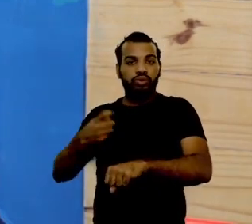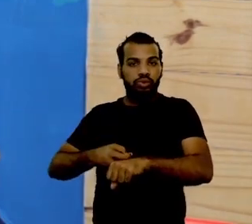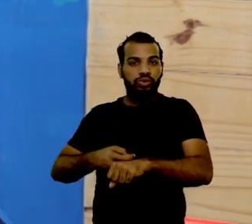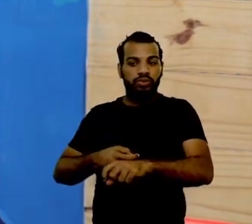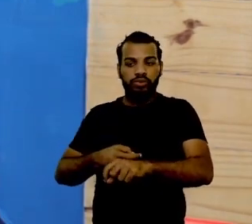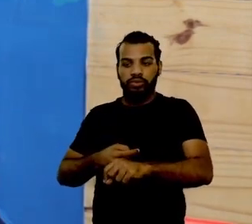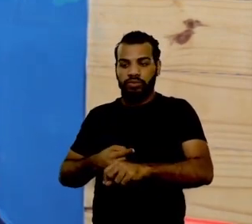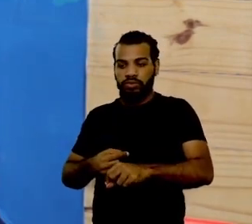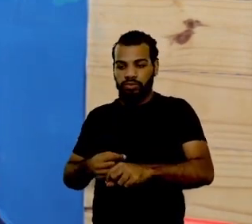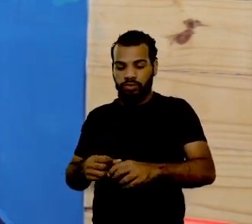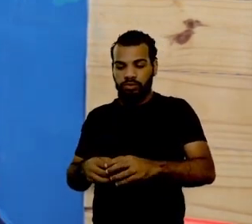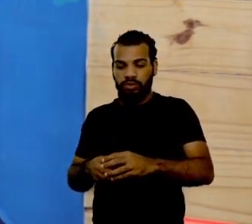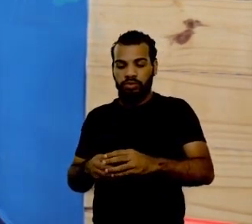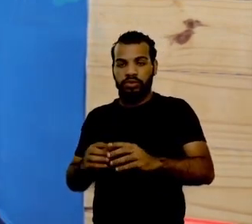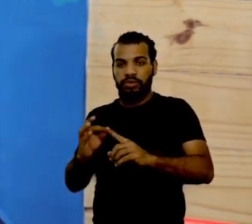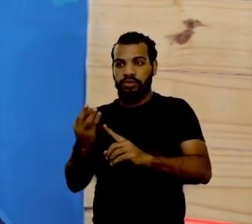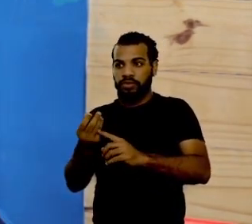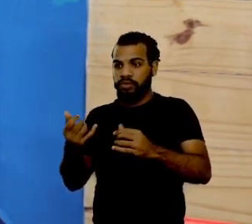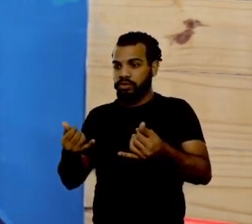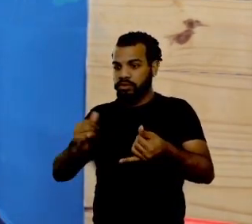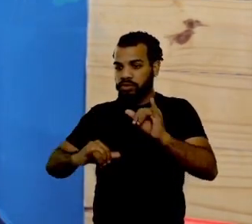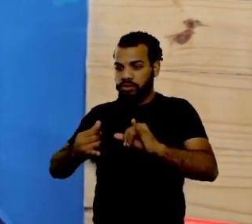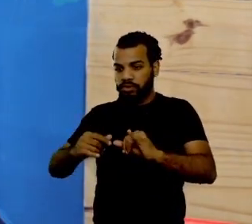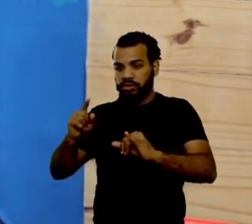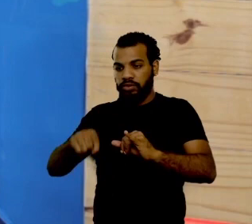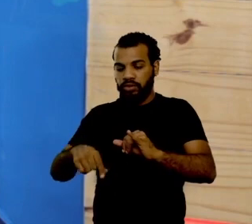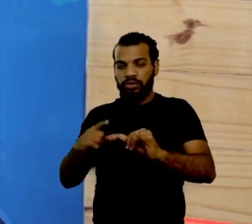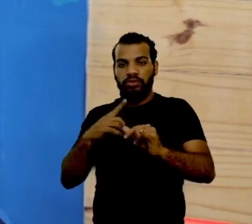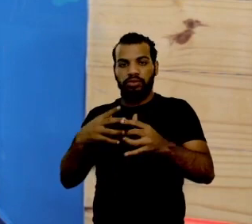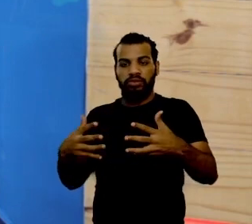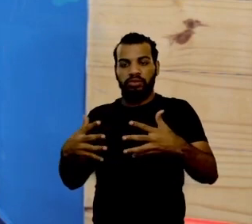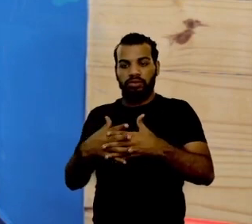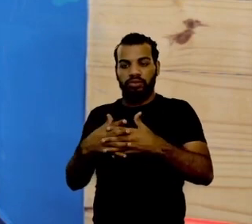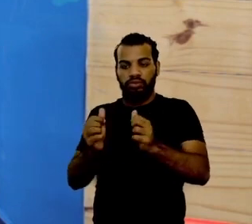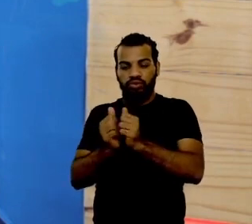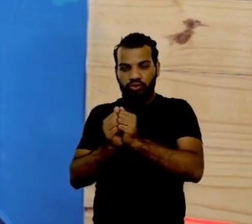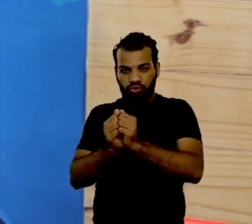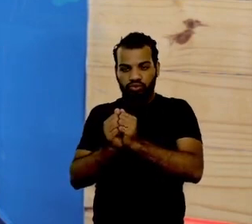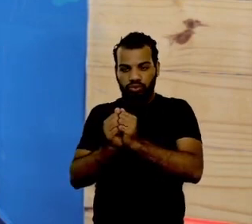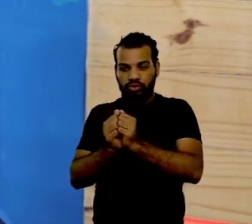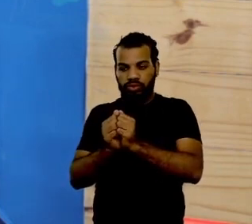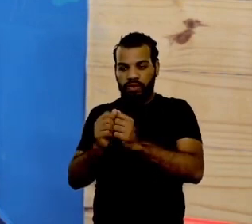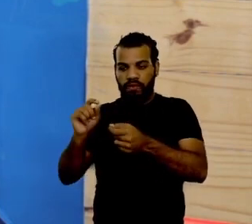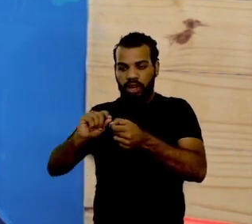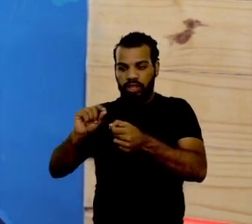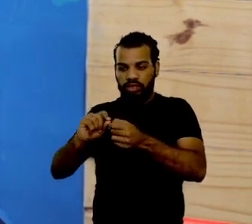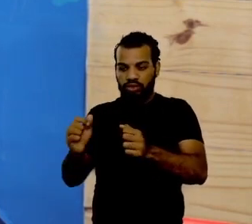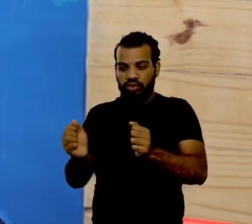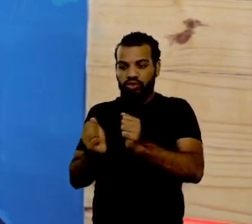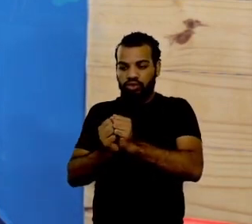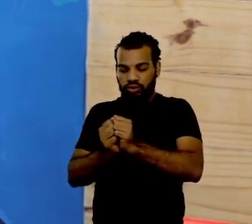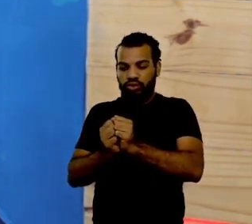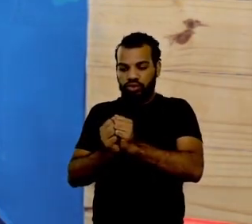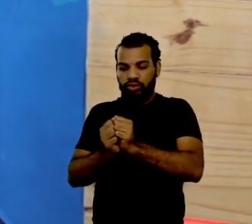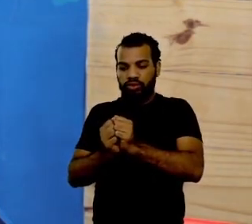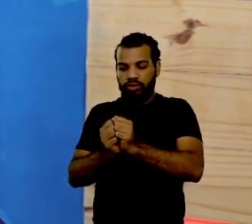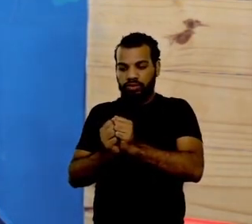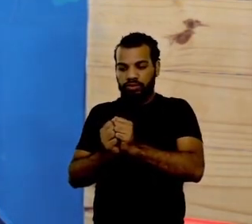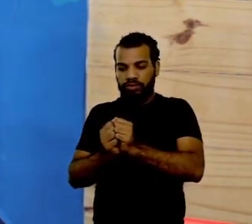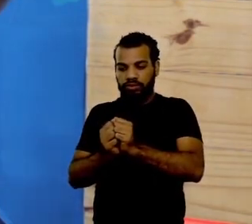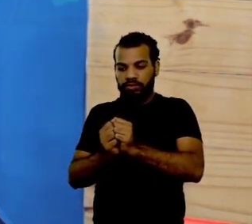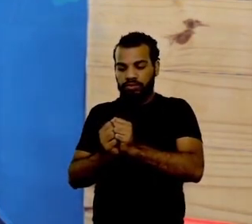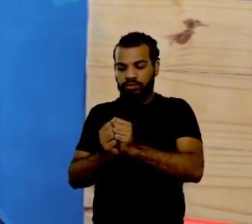e na química, existem as forças de coesão, de junção e as forças de